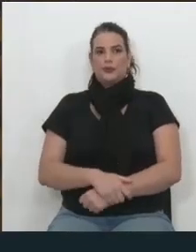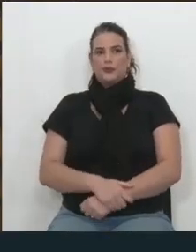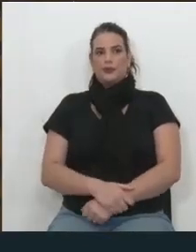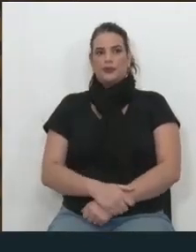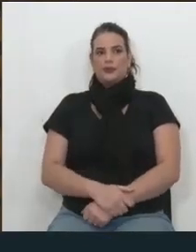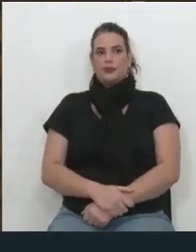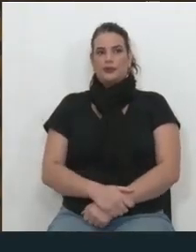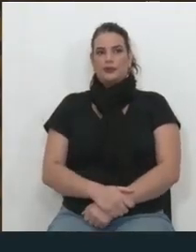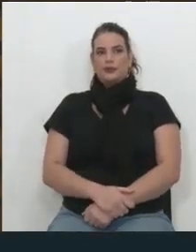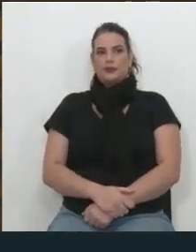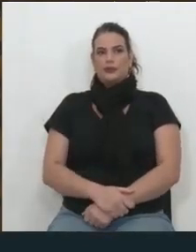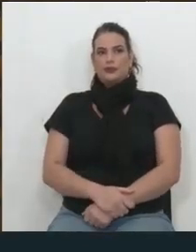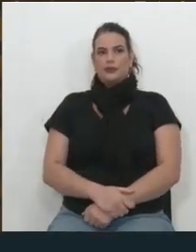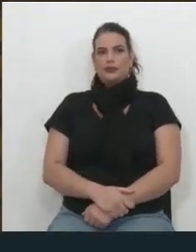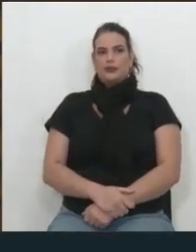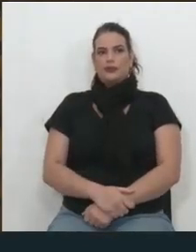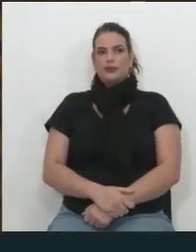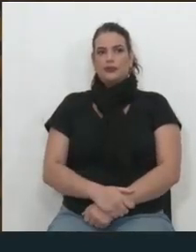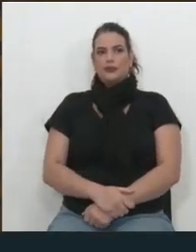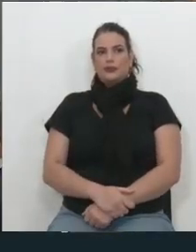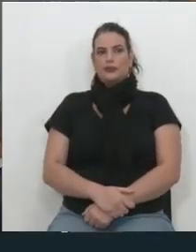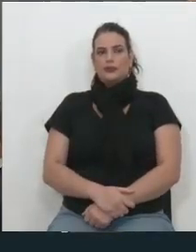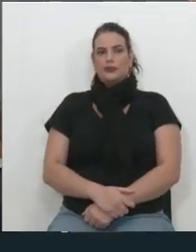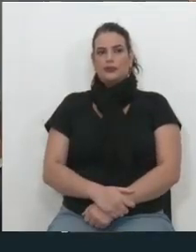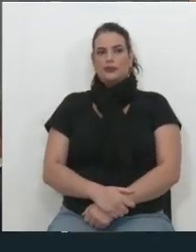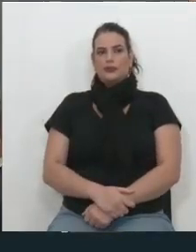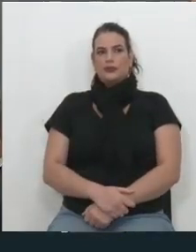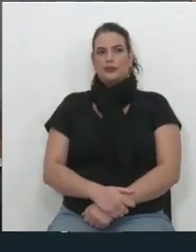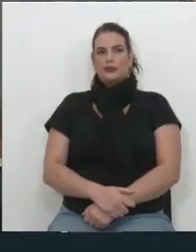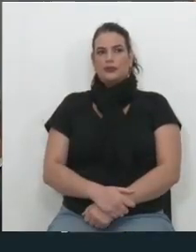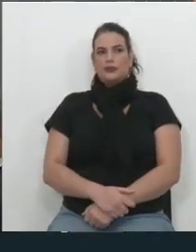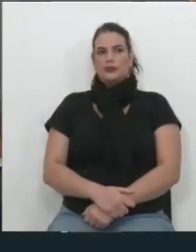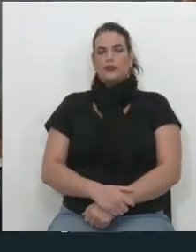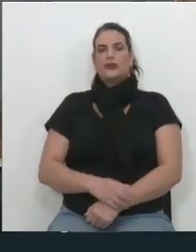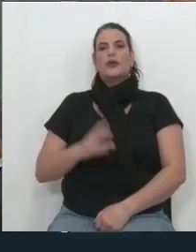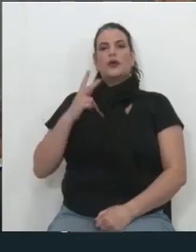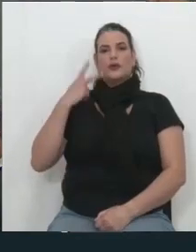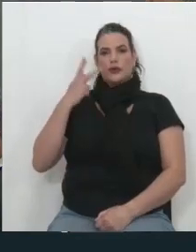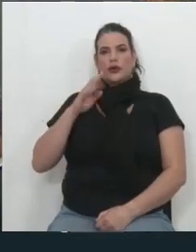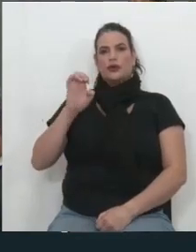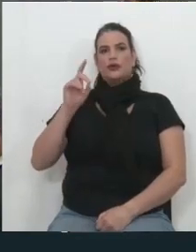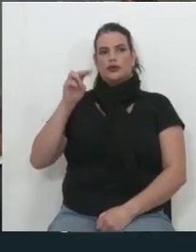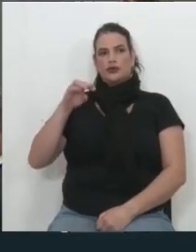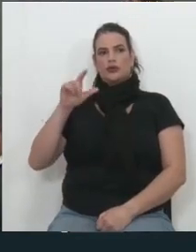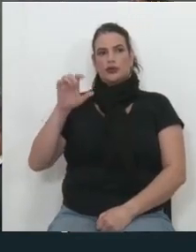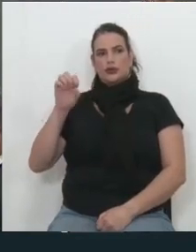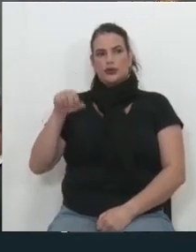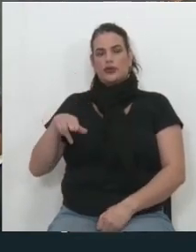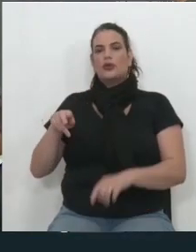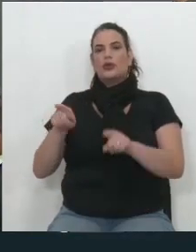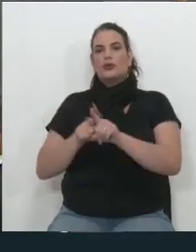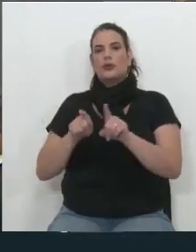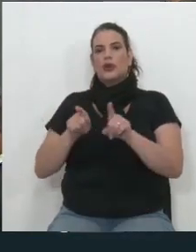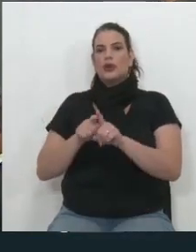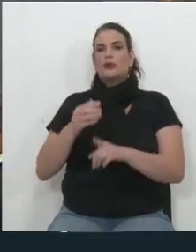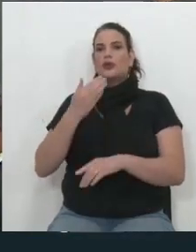Vossa Excelência. Pela ordem, senhor presidente. Questão de ordem, vereador Edmilson Souza. Eu gostaria de pedir também que fosse